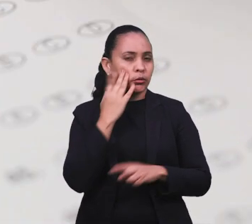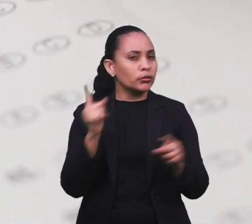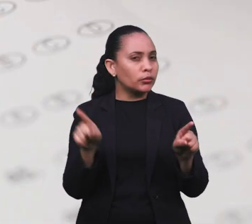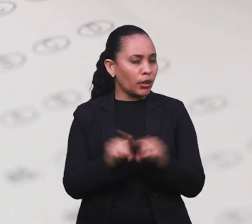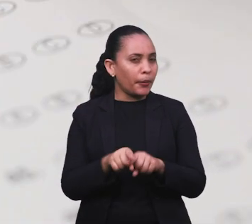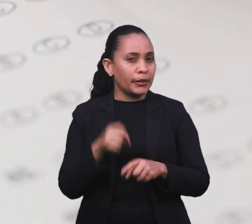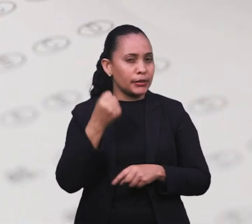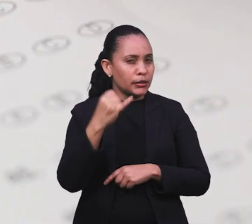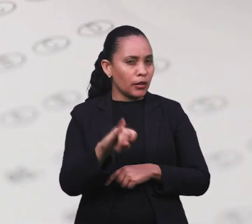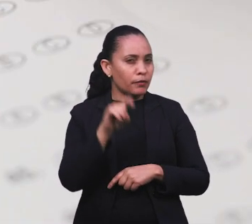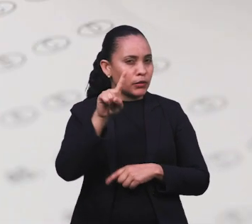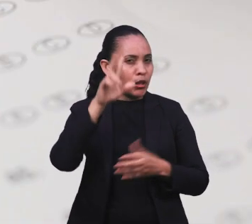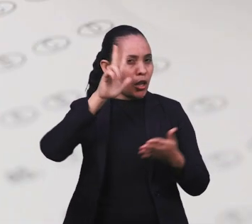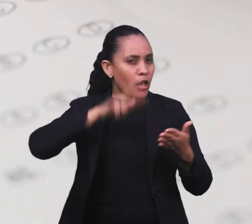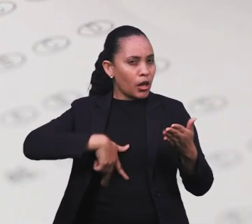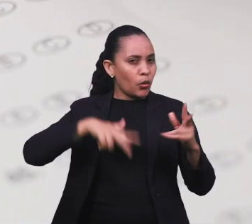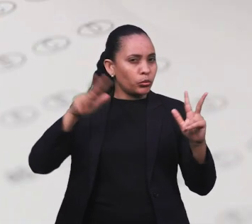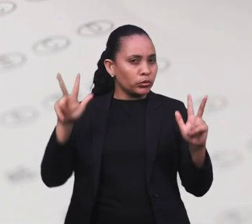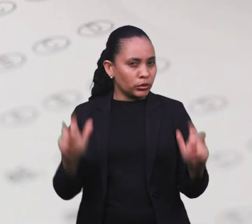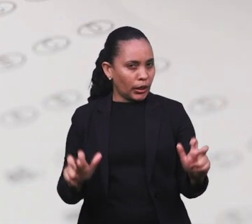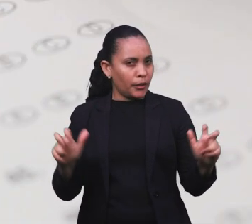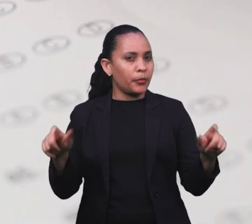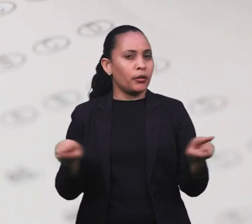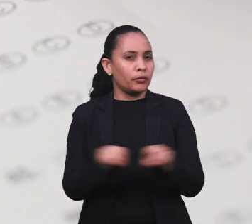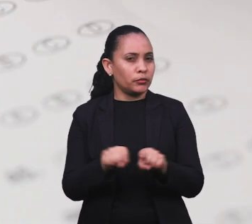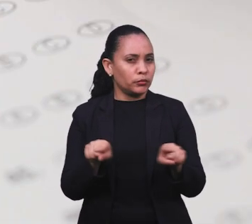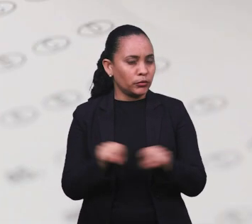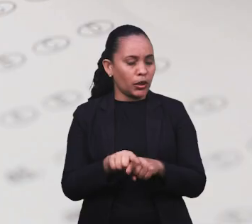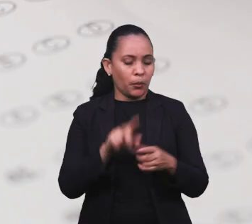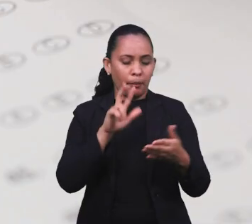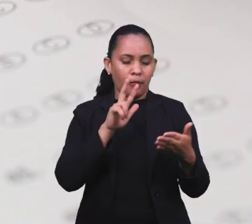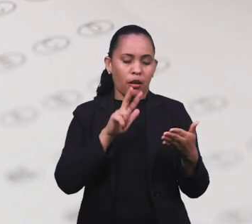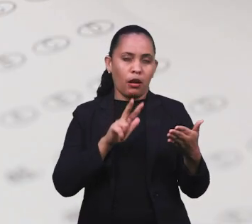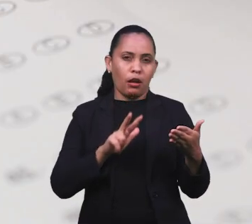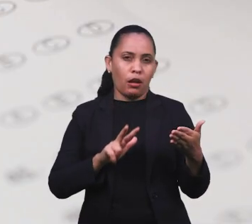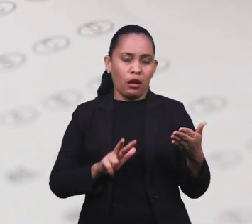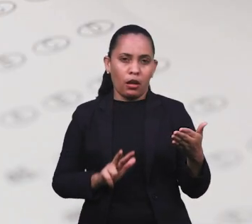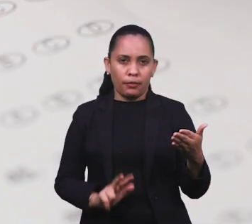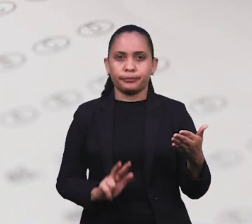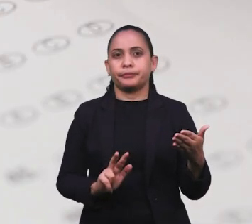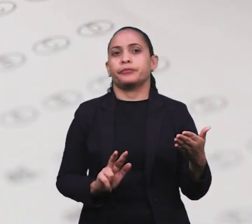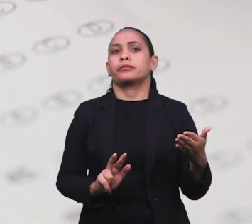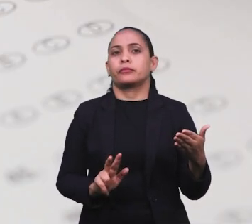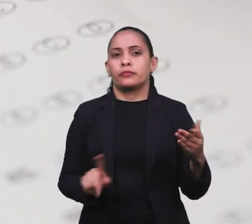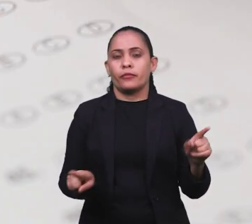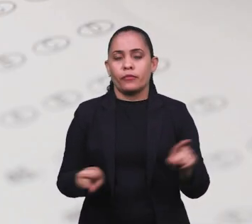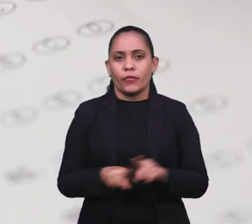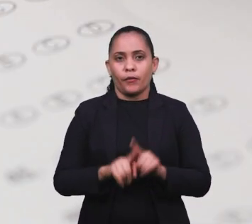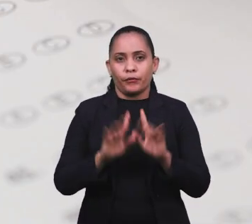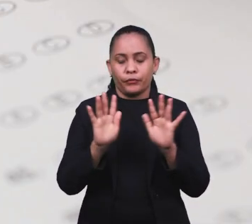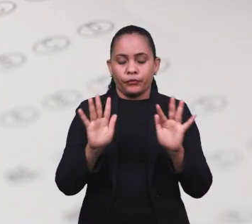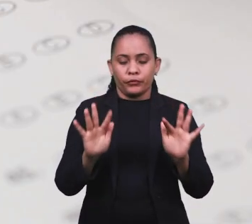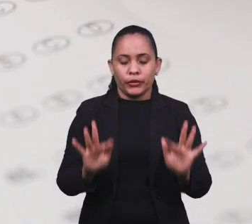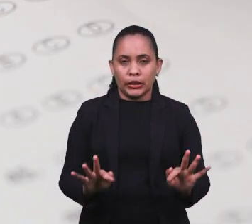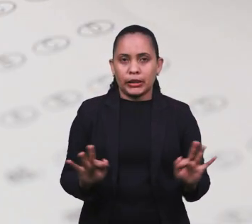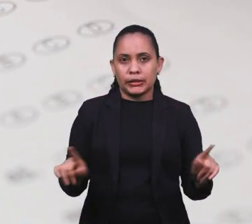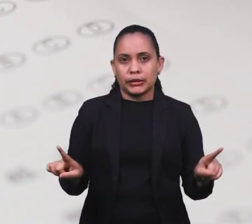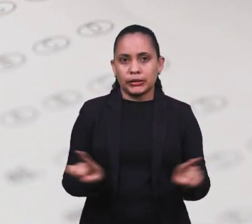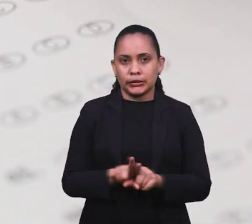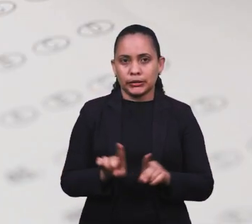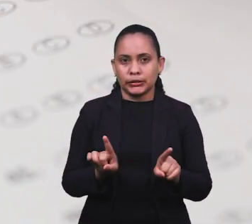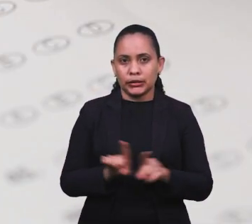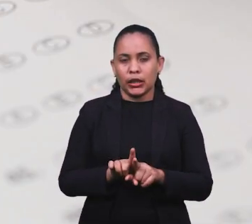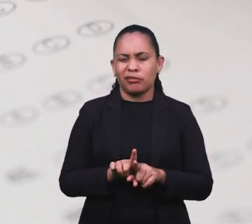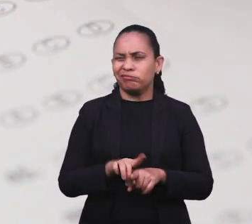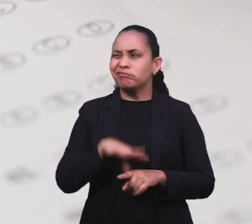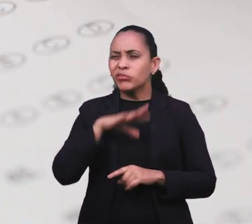entendeu. Olha só, se você leu o assunto, tá? Fez a sessão de leitura e, ao resolver as